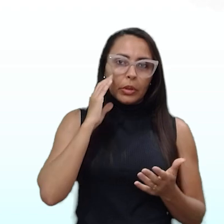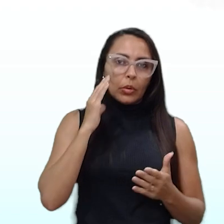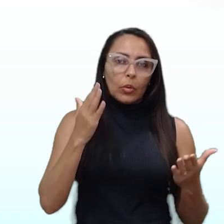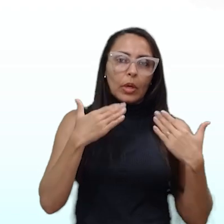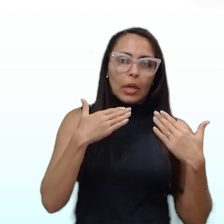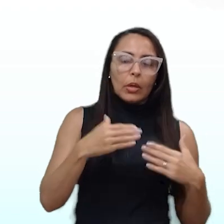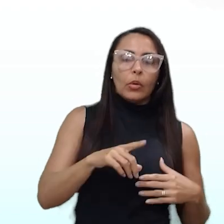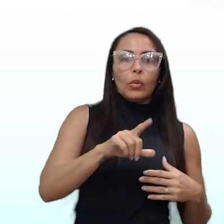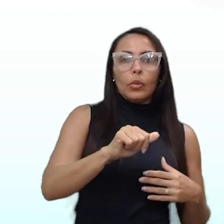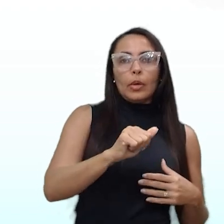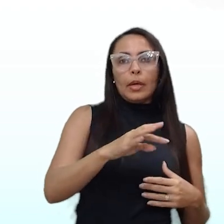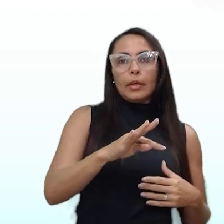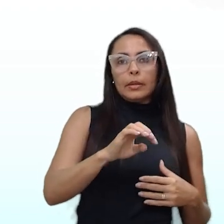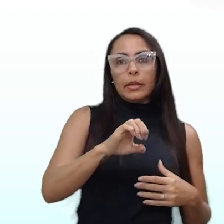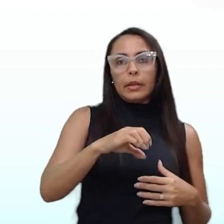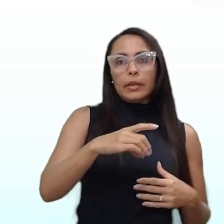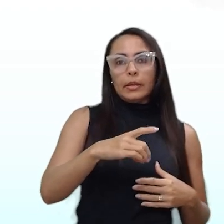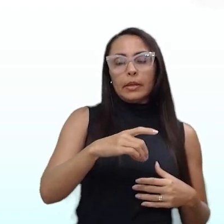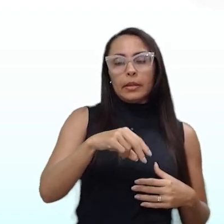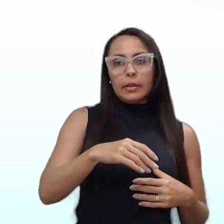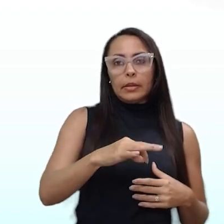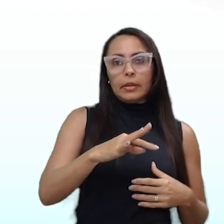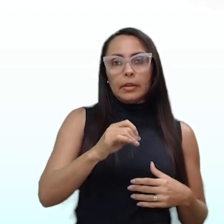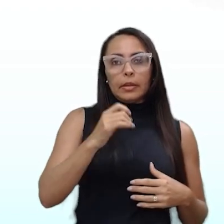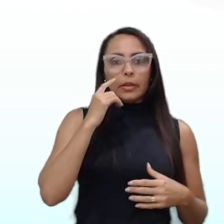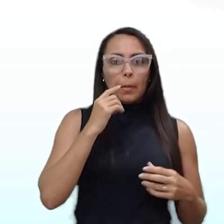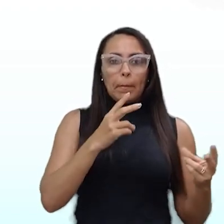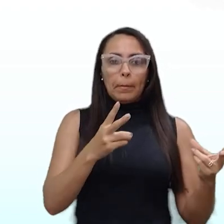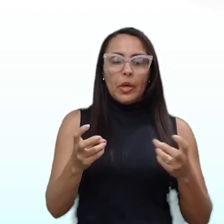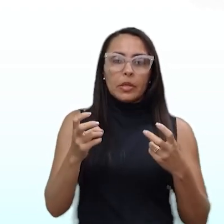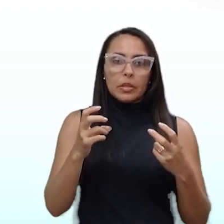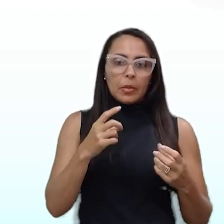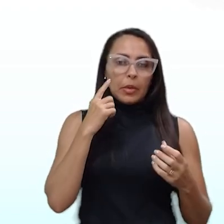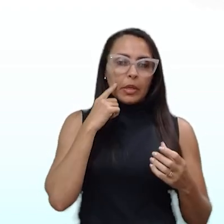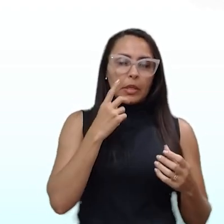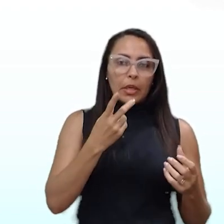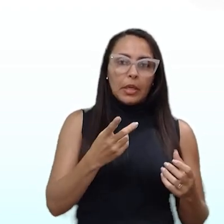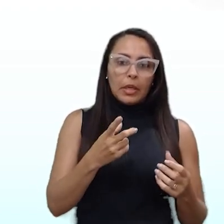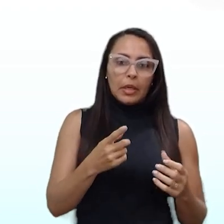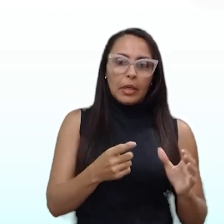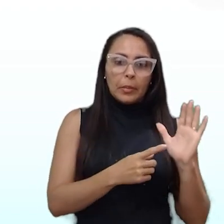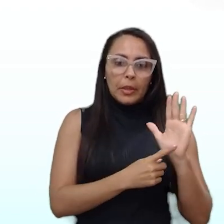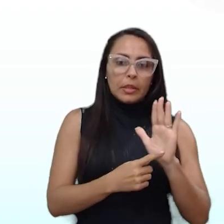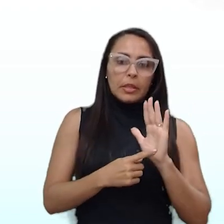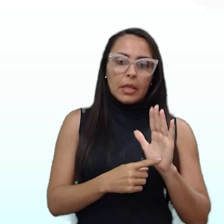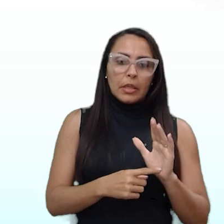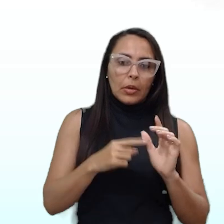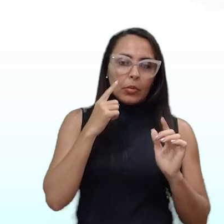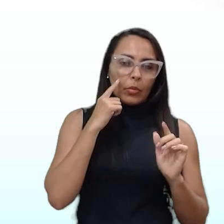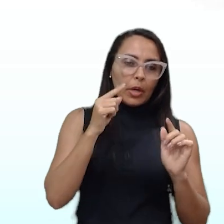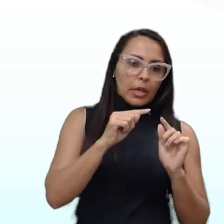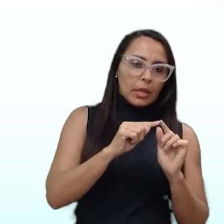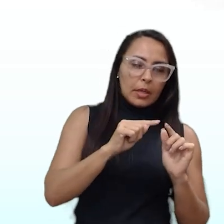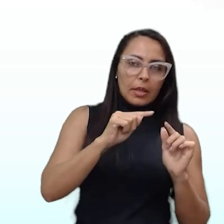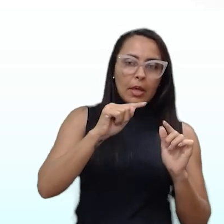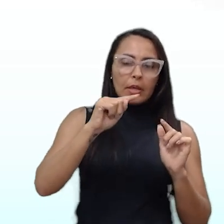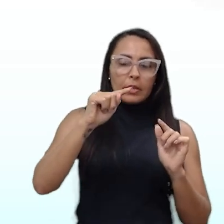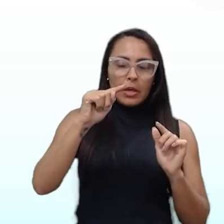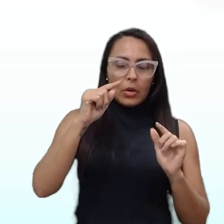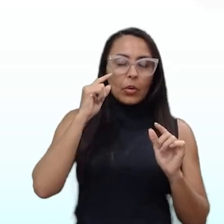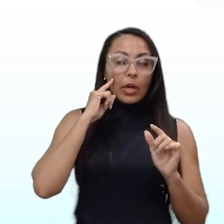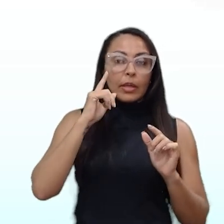de fusão dessa substância. Perceba que o gráfico, ele apresenta uma inclinação e a parte paralela. Como ele quer o